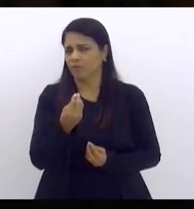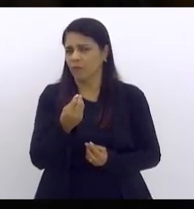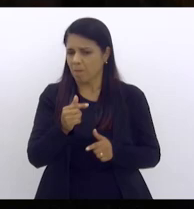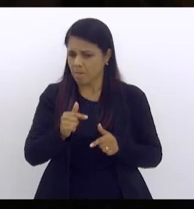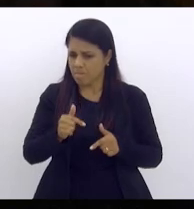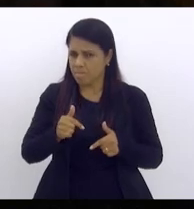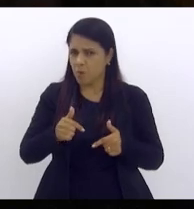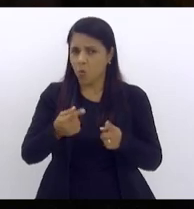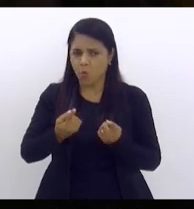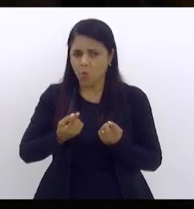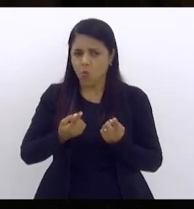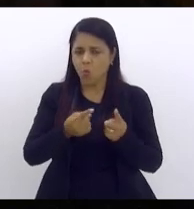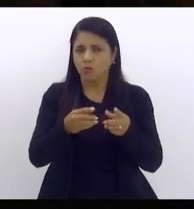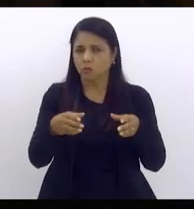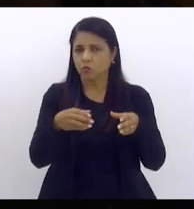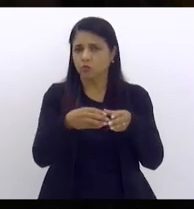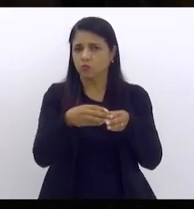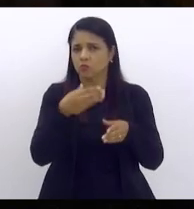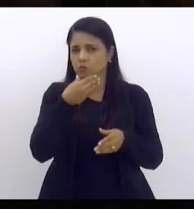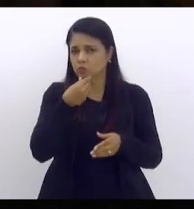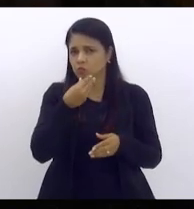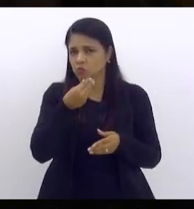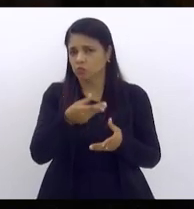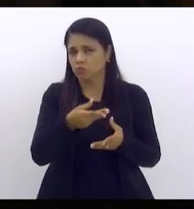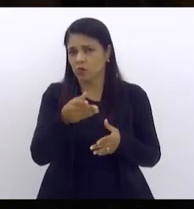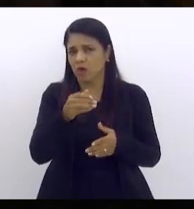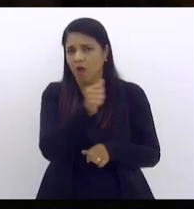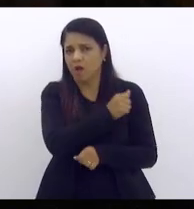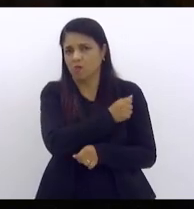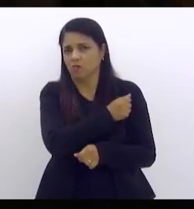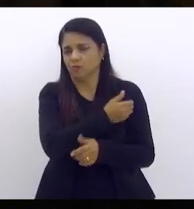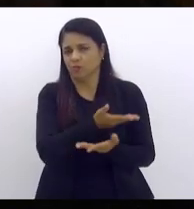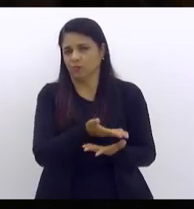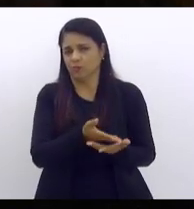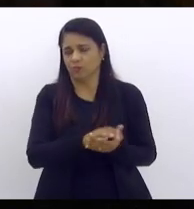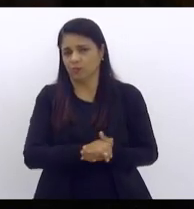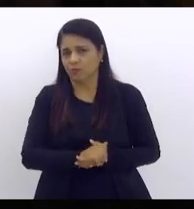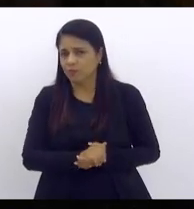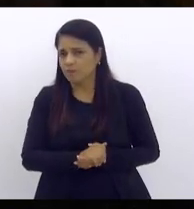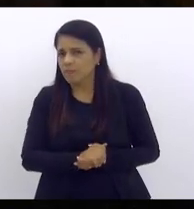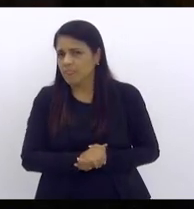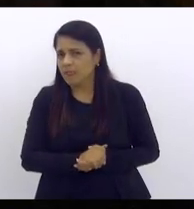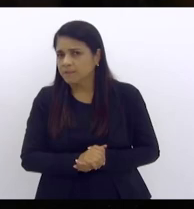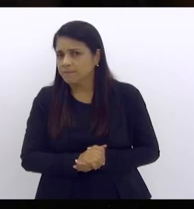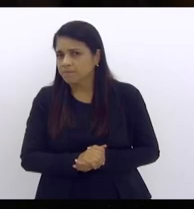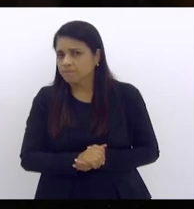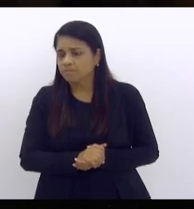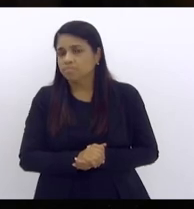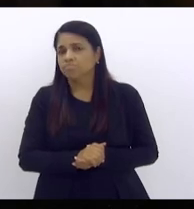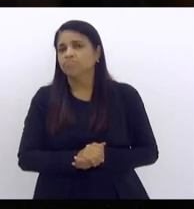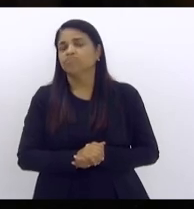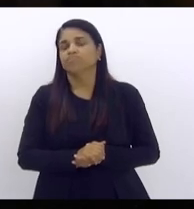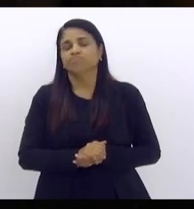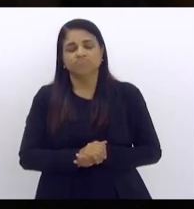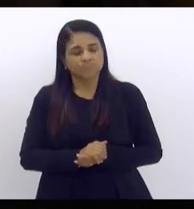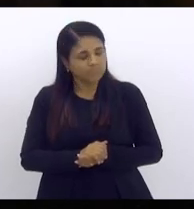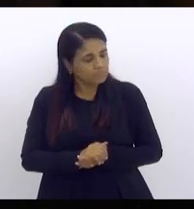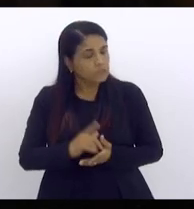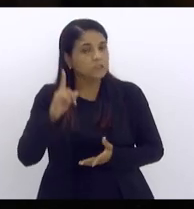esses alunos. É inacreditável os tempos que nós estamos